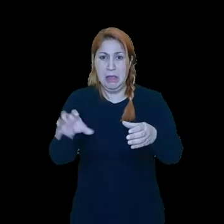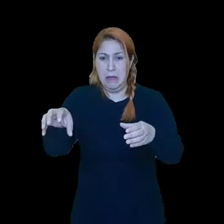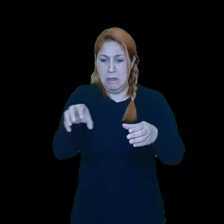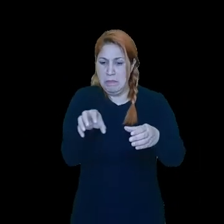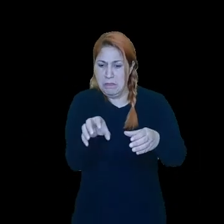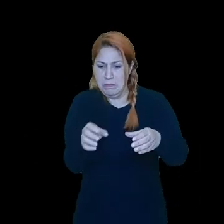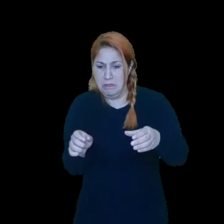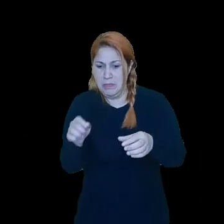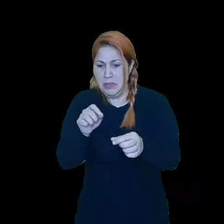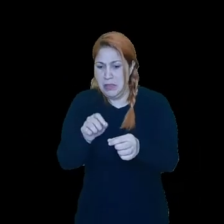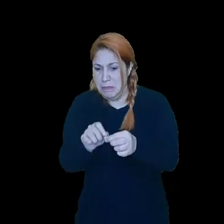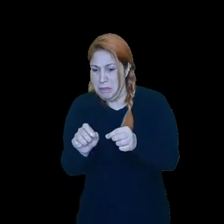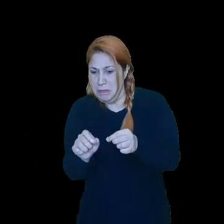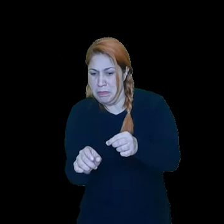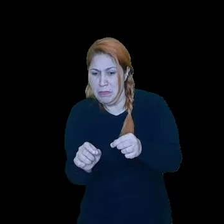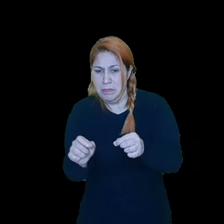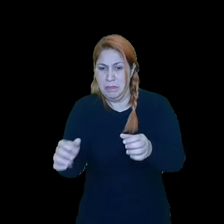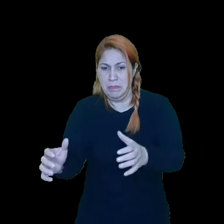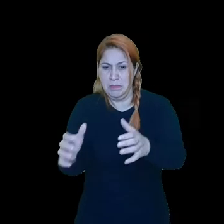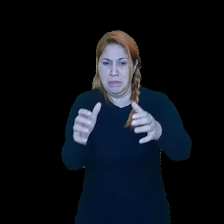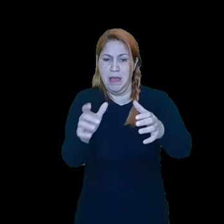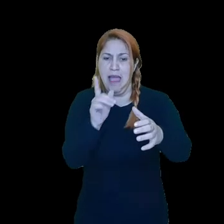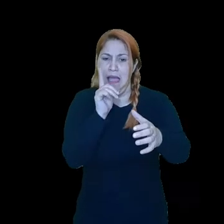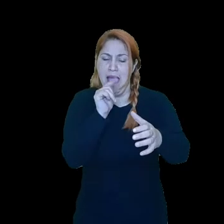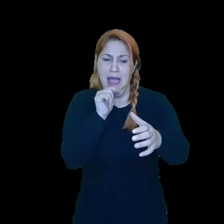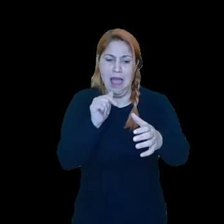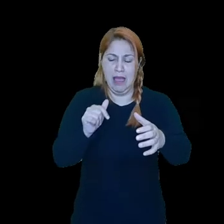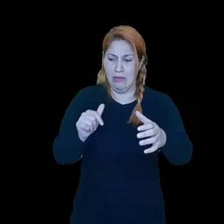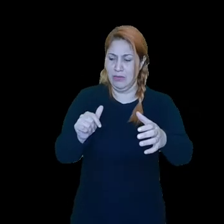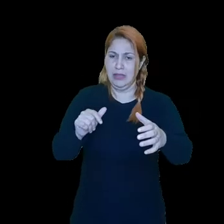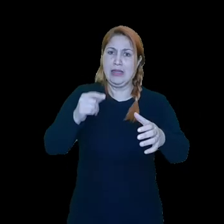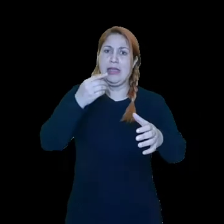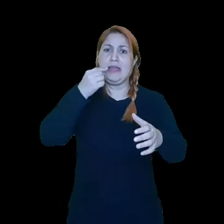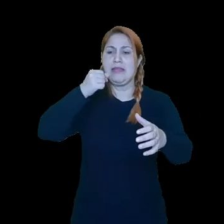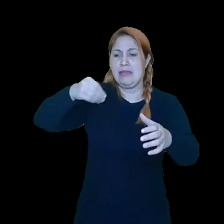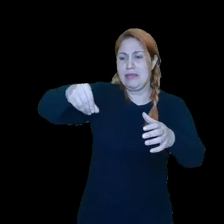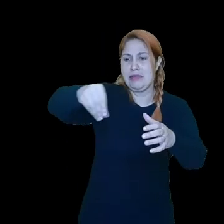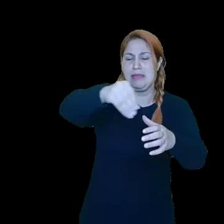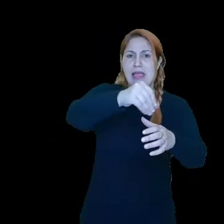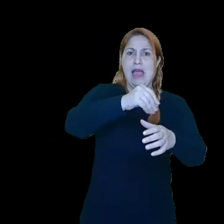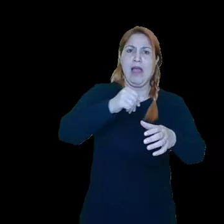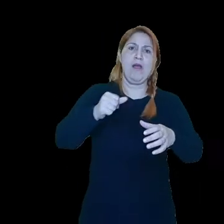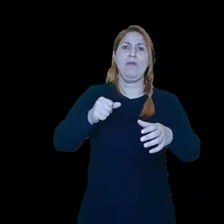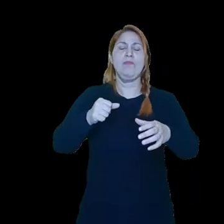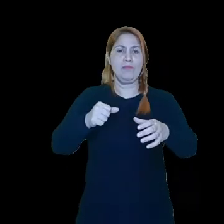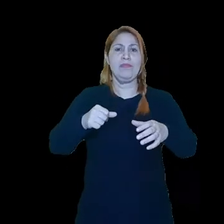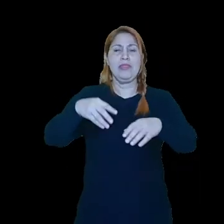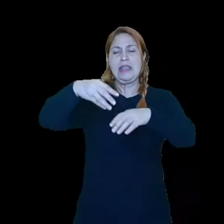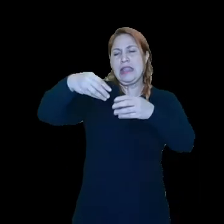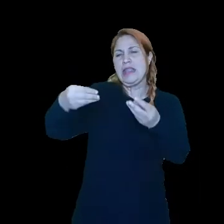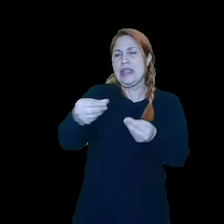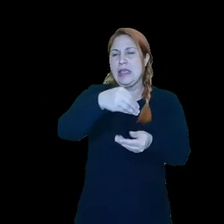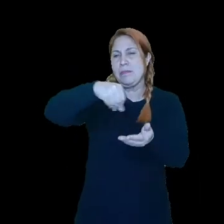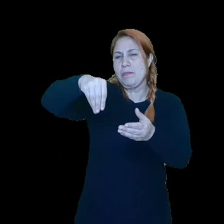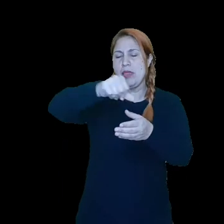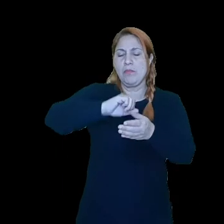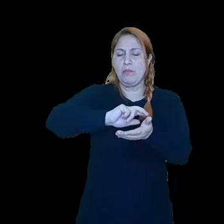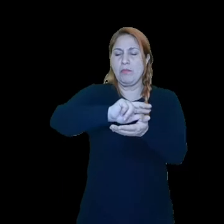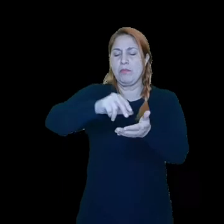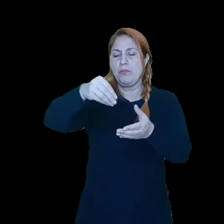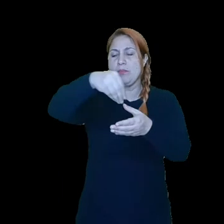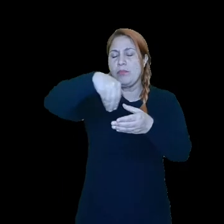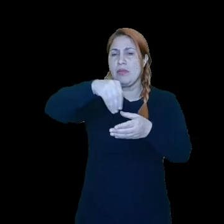um caldeirão com água, sal e coloral, mas não conseguiu sair disso. Não fazia ideia de